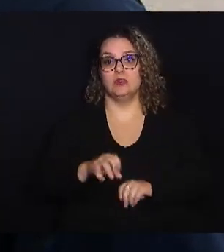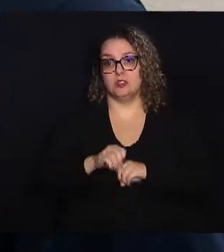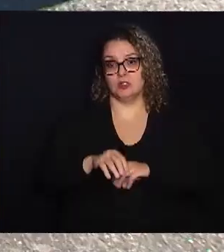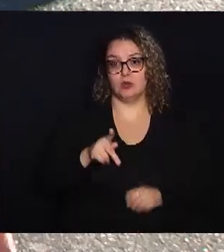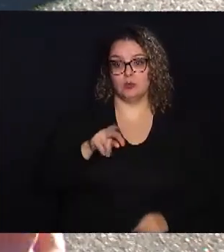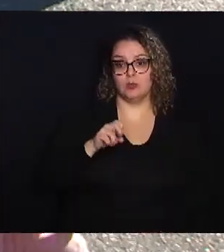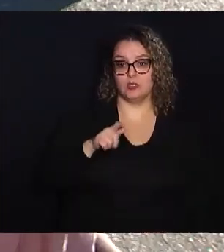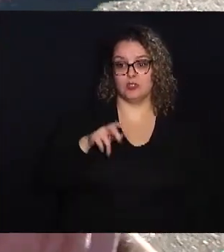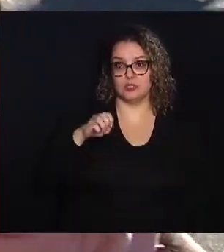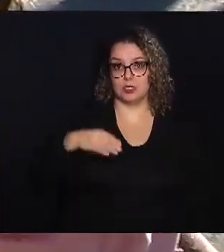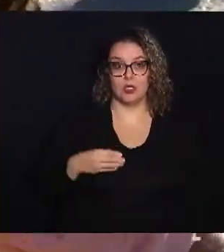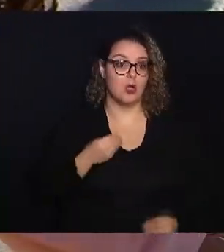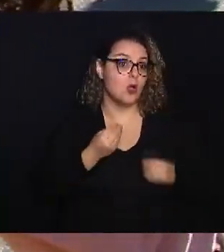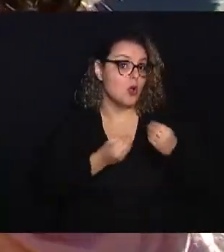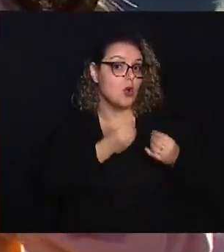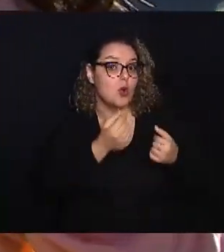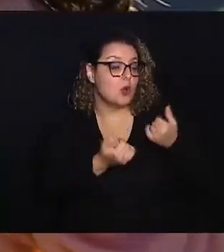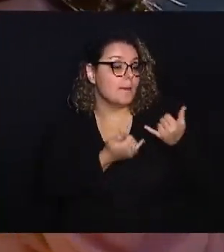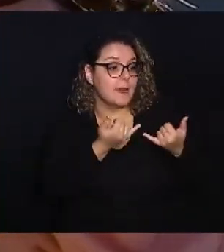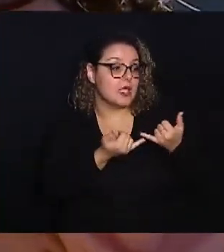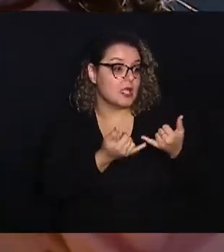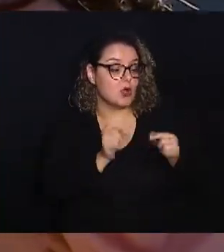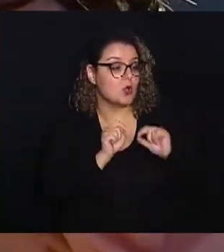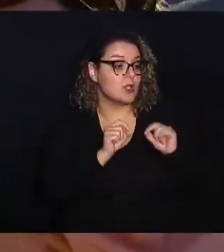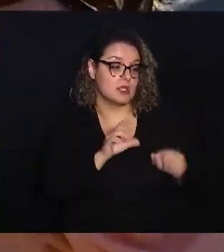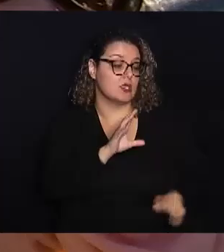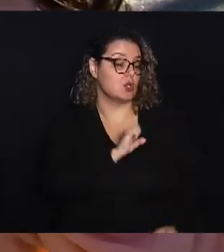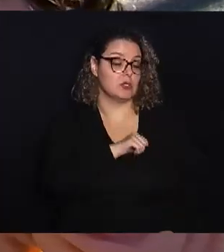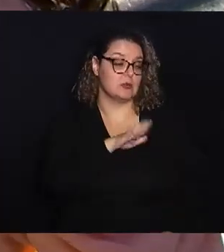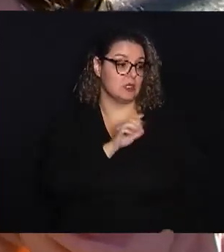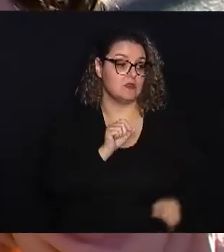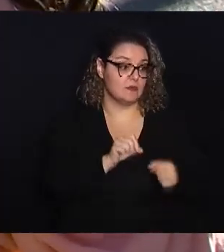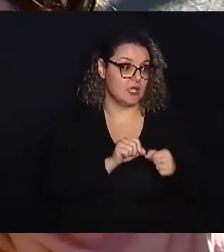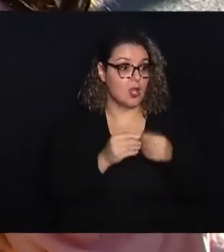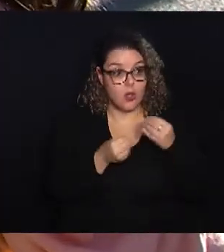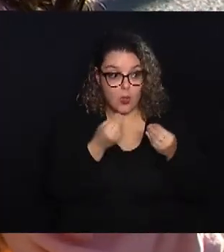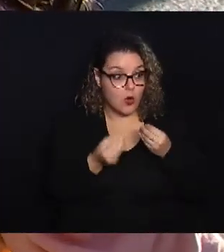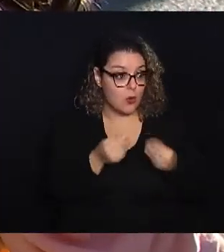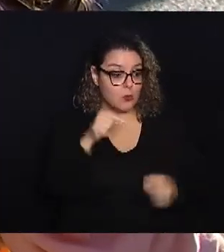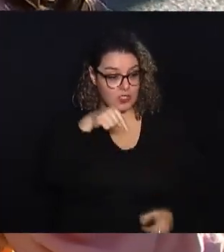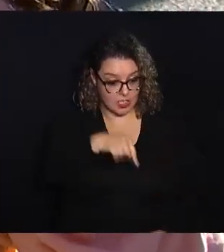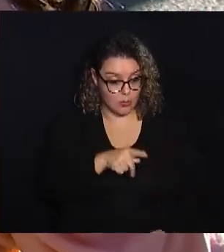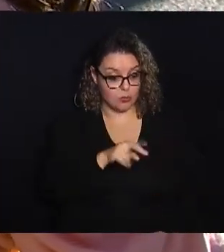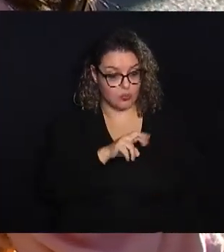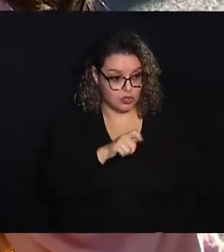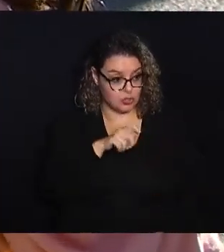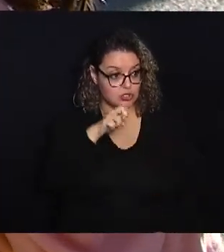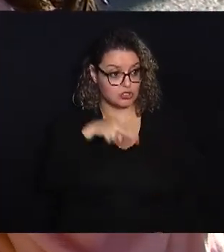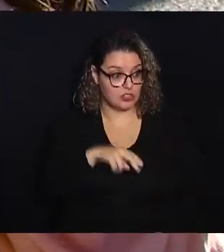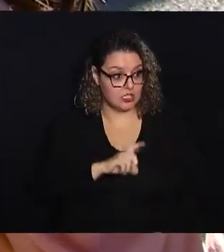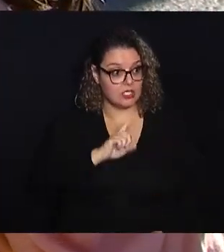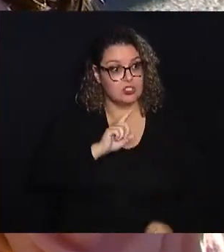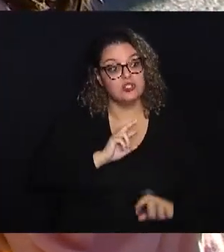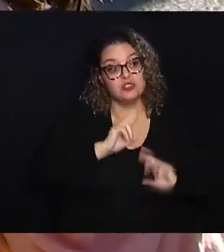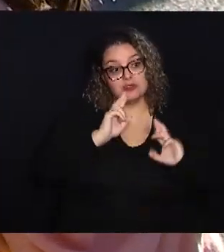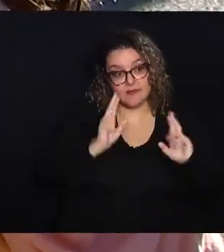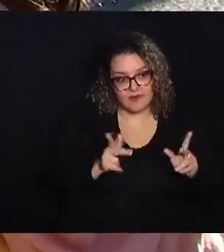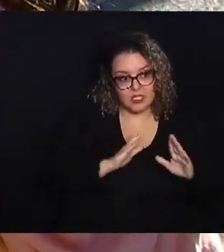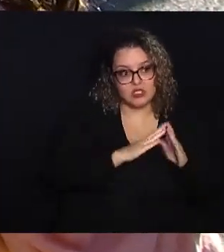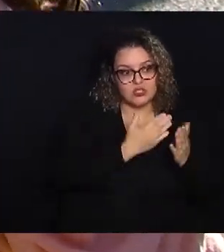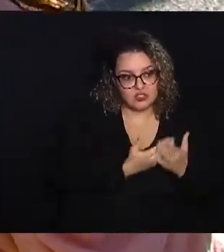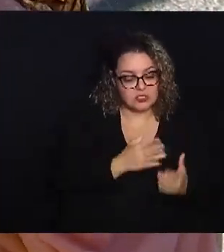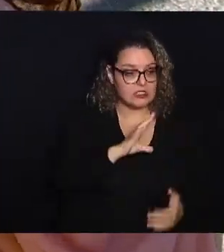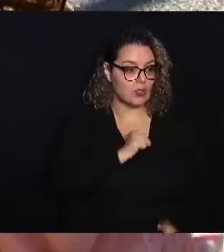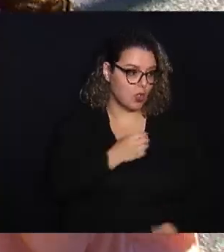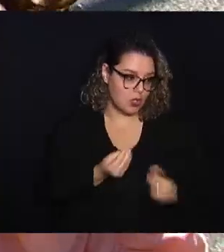do Progen. Como que é estar fazendo essa brincadeira? O que que você mais gosta de fazer? Como que é vir para o Progen fora do seu horário de